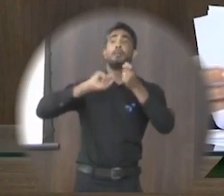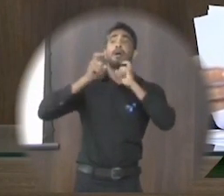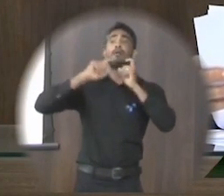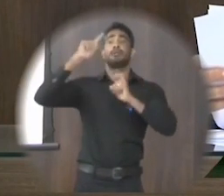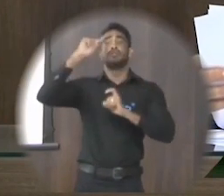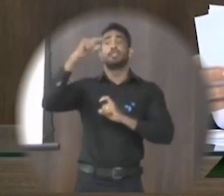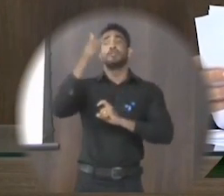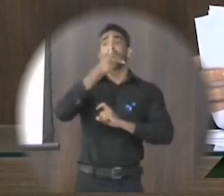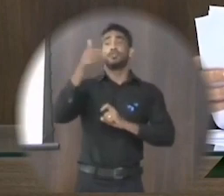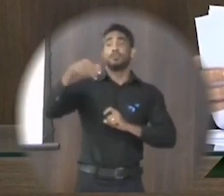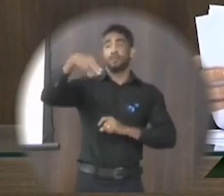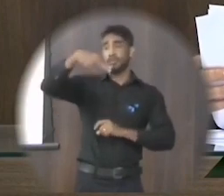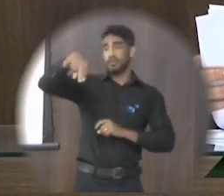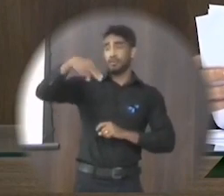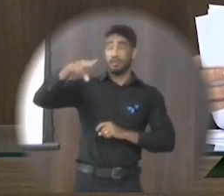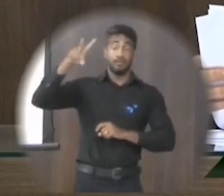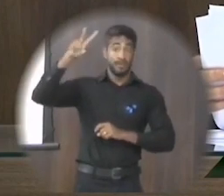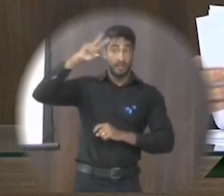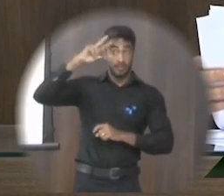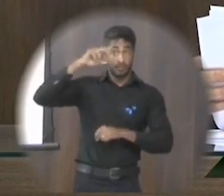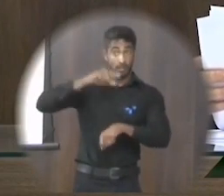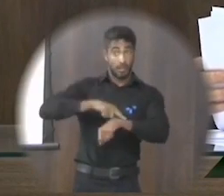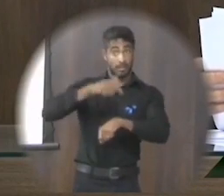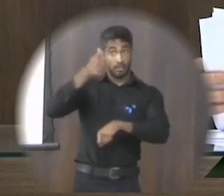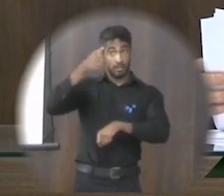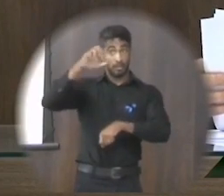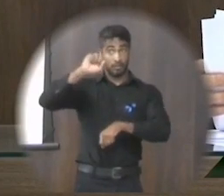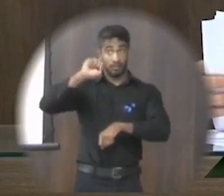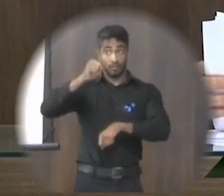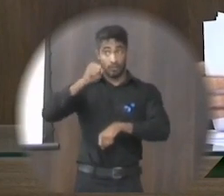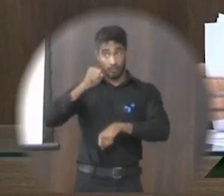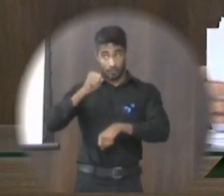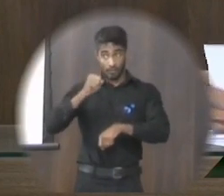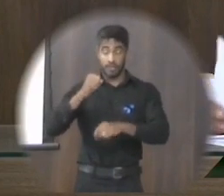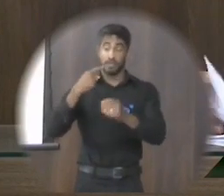22 de novembro, segunda-feira, às 18 horas, com ordem do dia